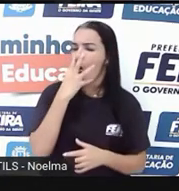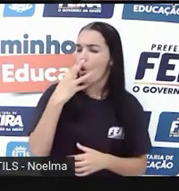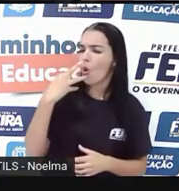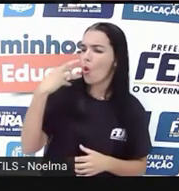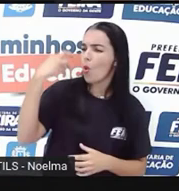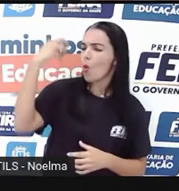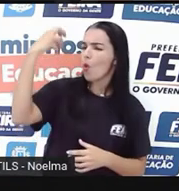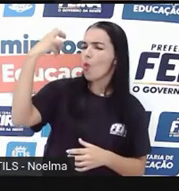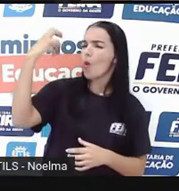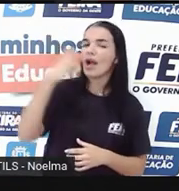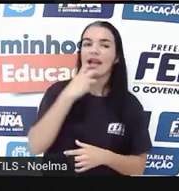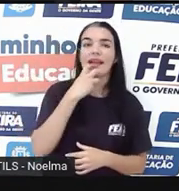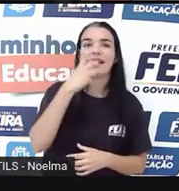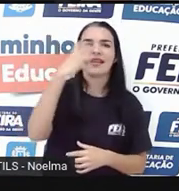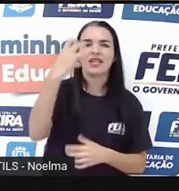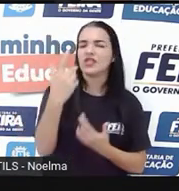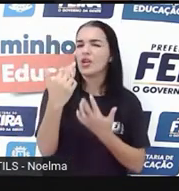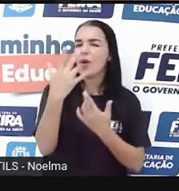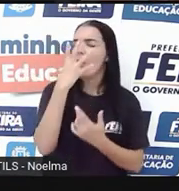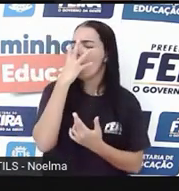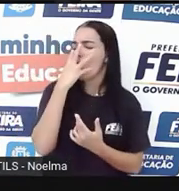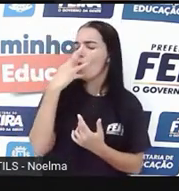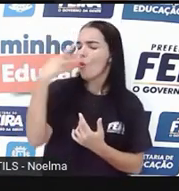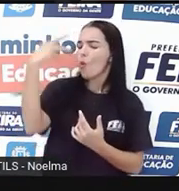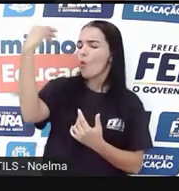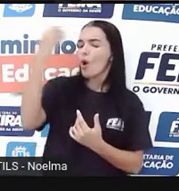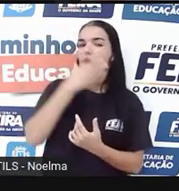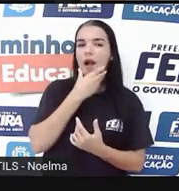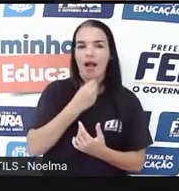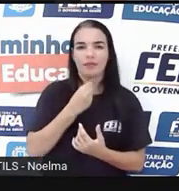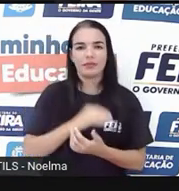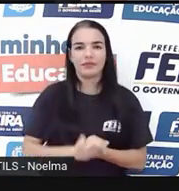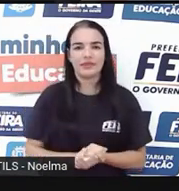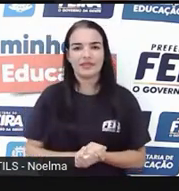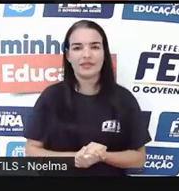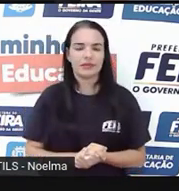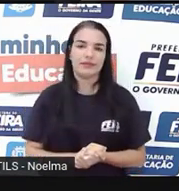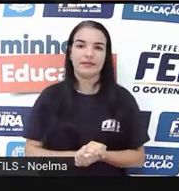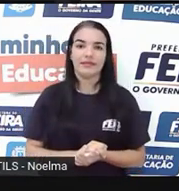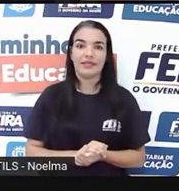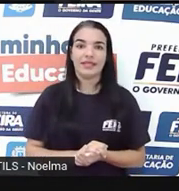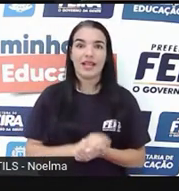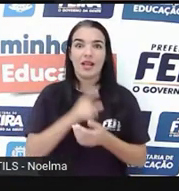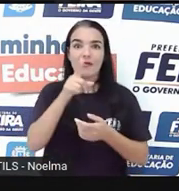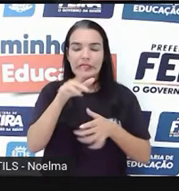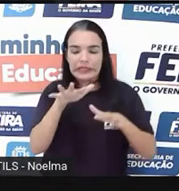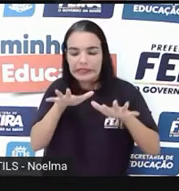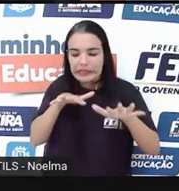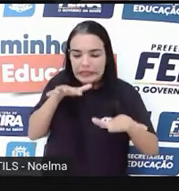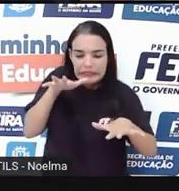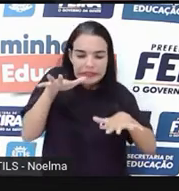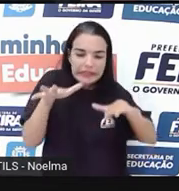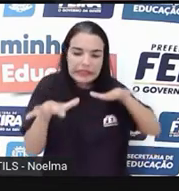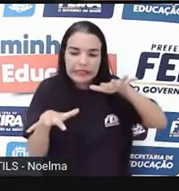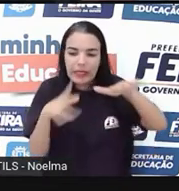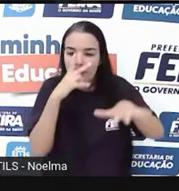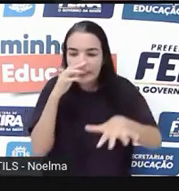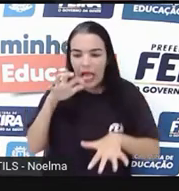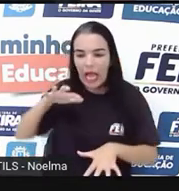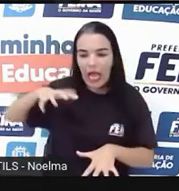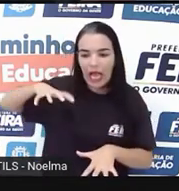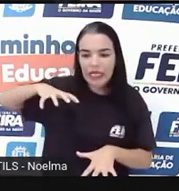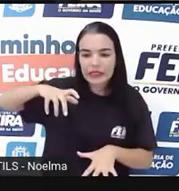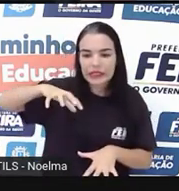lobisomem. Wow. Crawl like a spider. Rasteje como se fosse uma